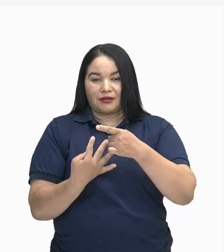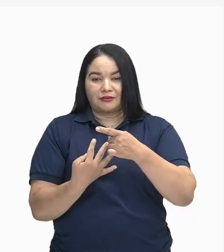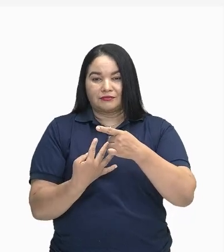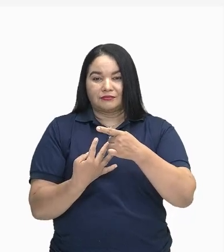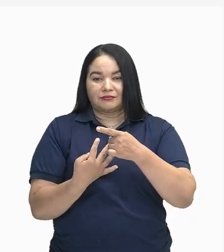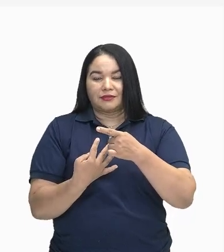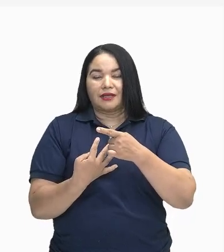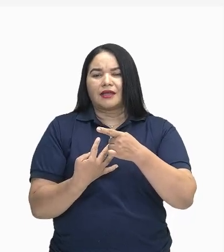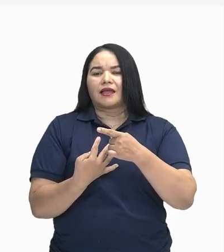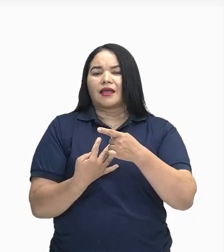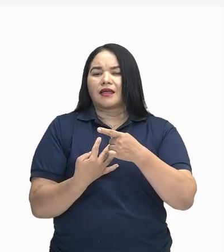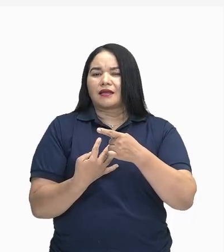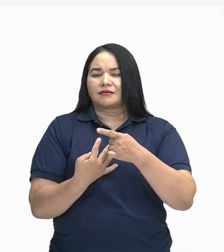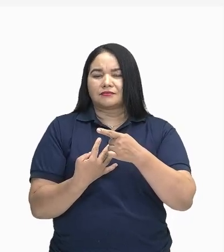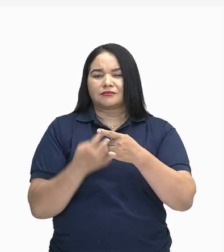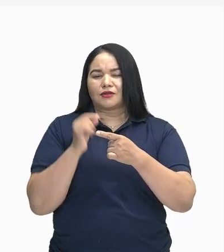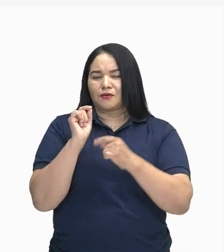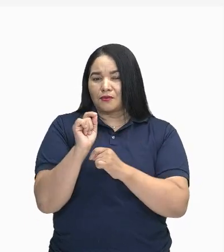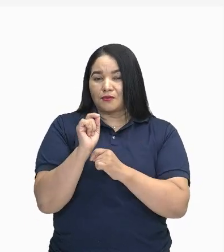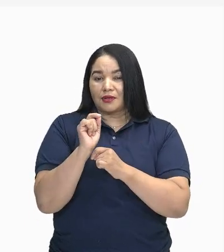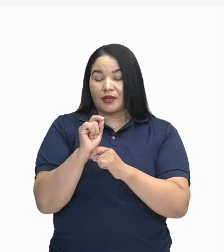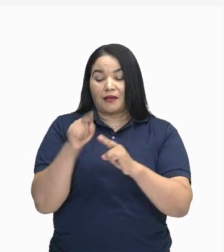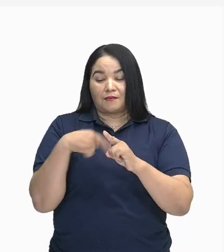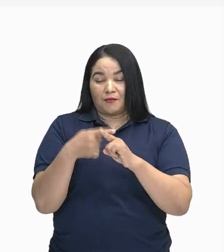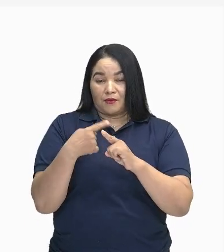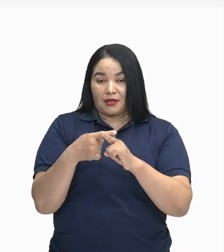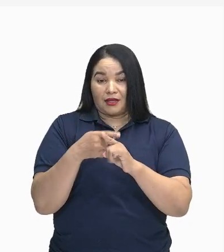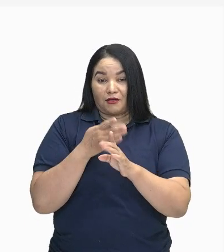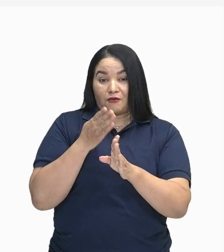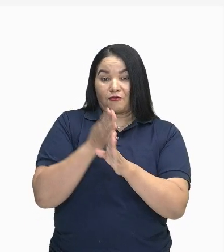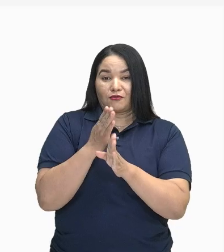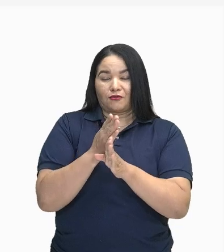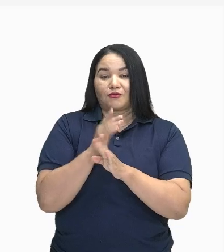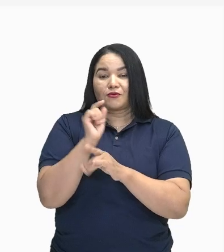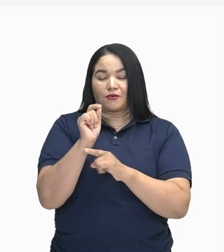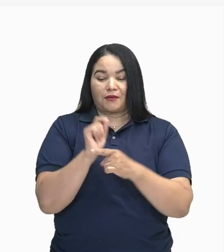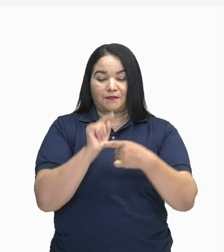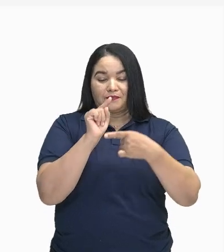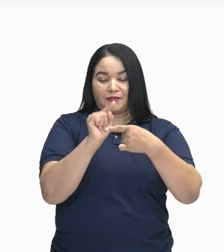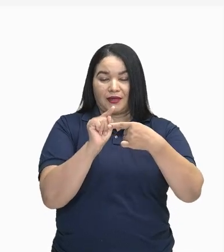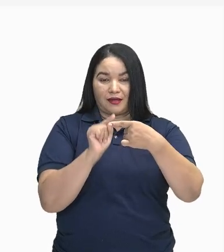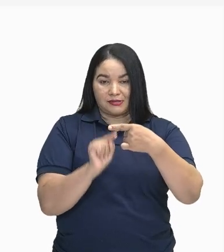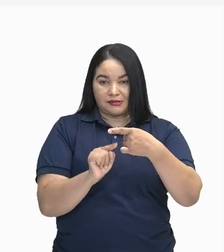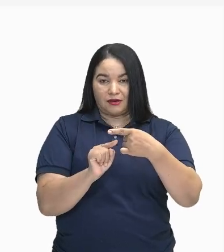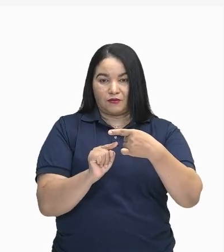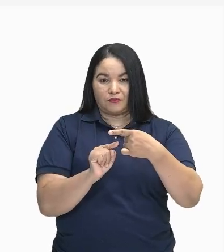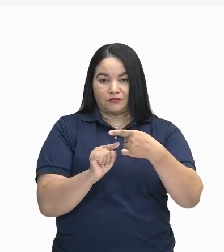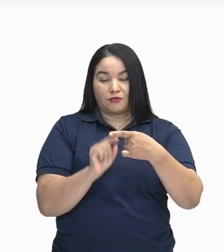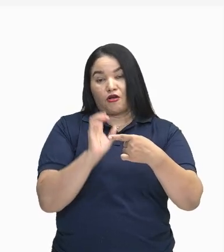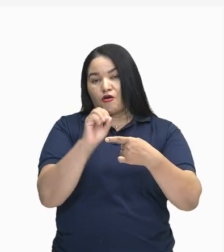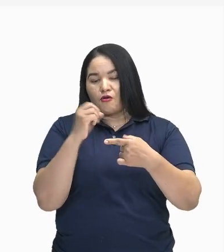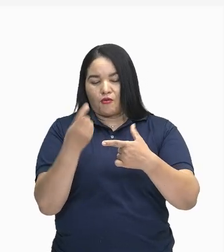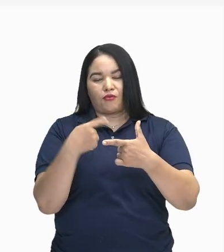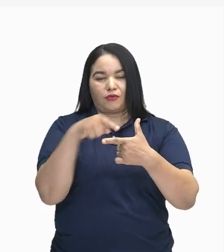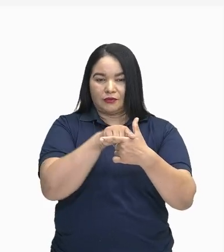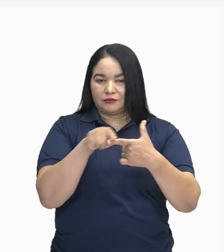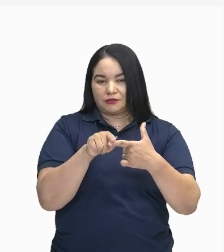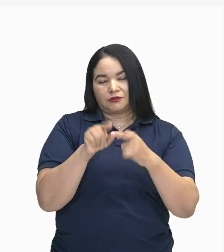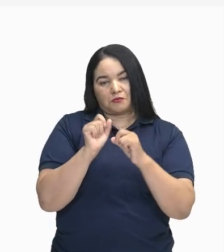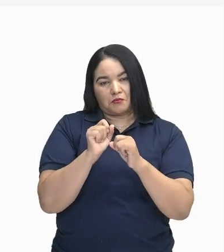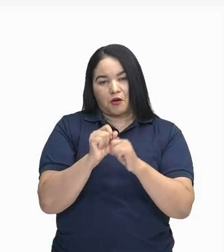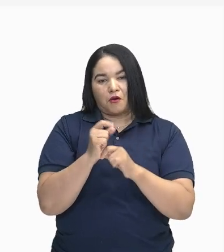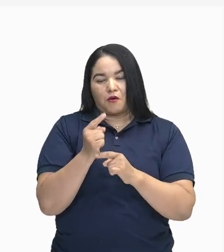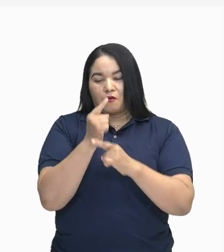Luísa, certo? Porque a gente encontrou que a razão, né? Encontramos que a razão é